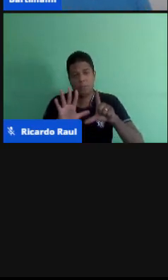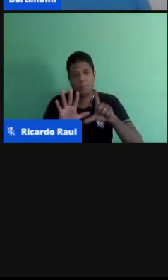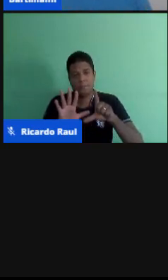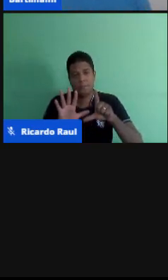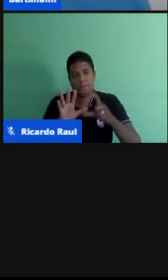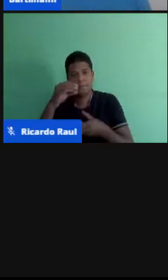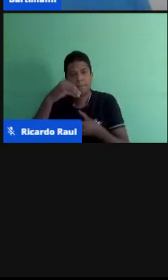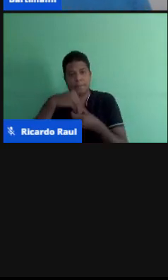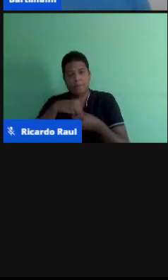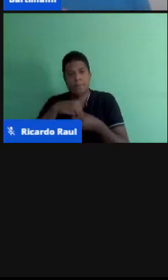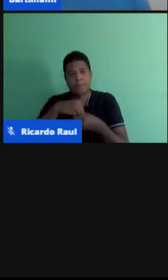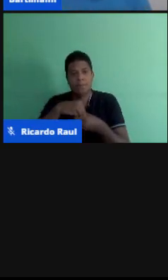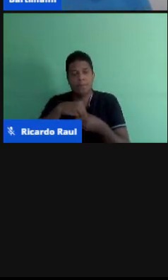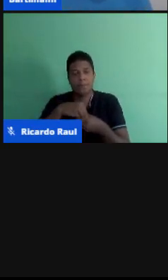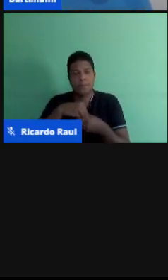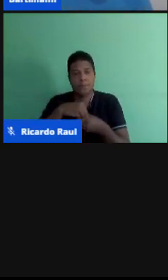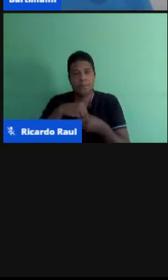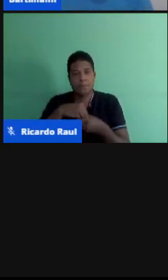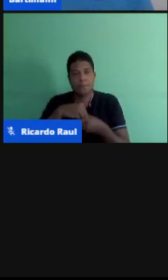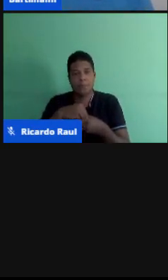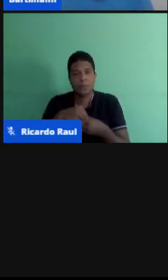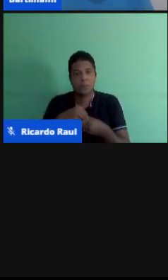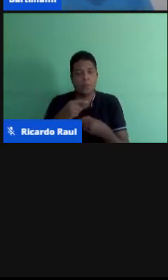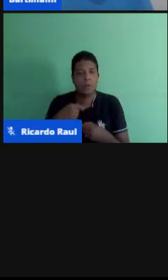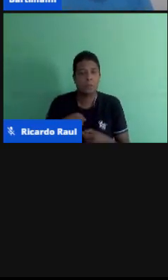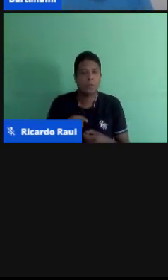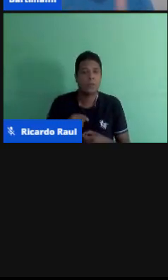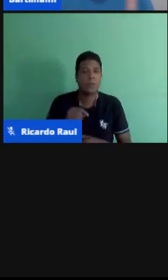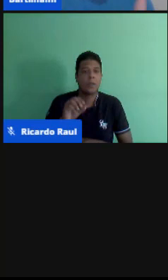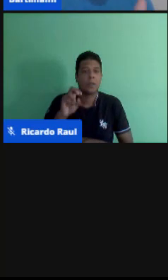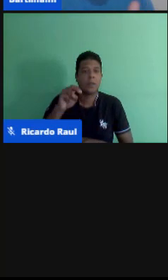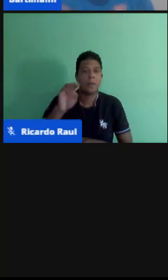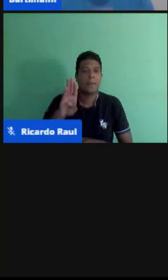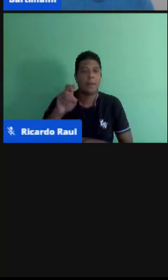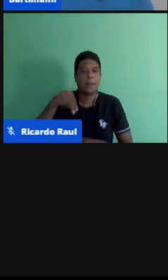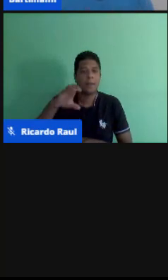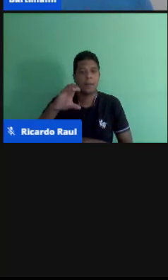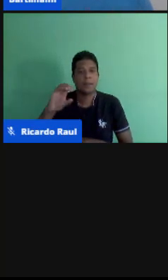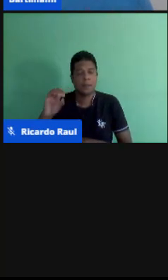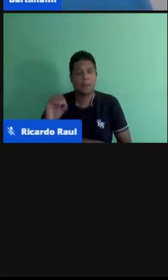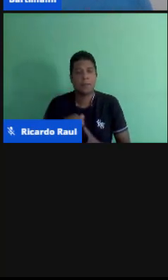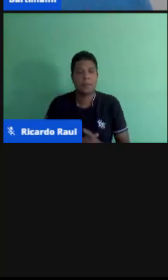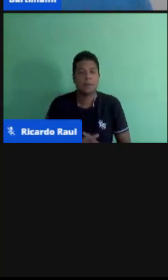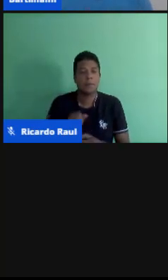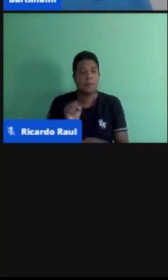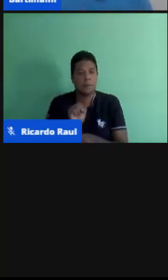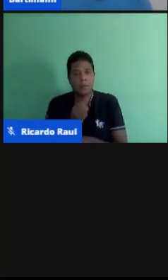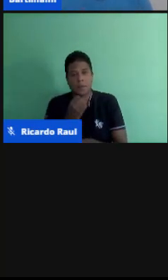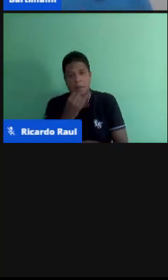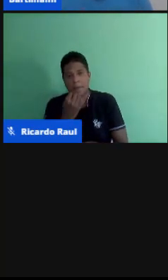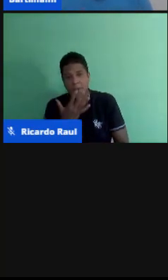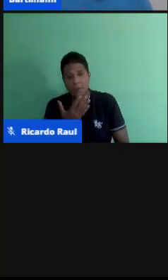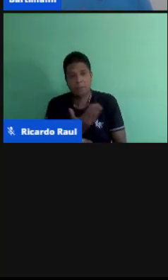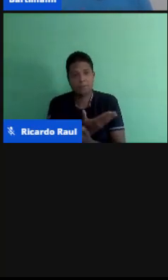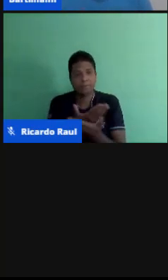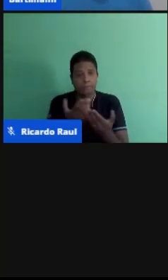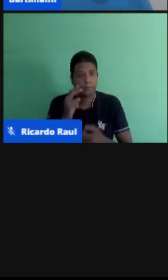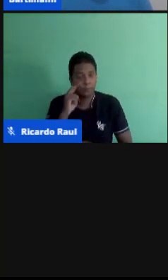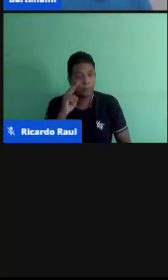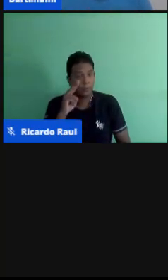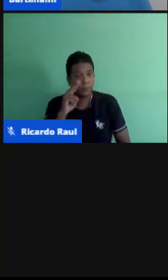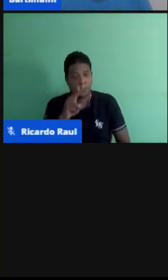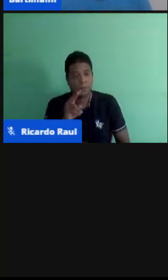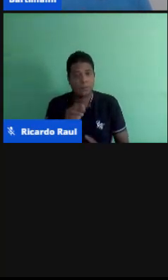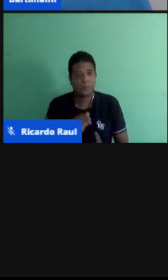dentro das possibilidades do nosso referencial. Obrigado, fiquem bem. Espero vê-los todos em breve